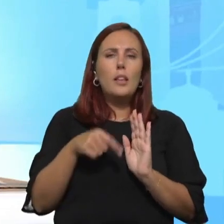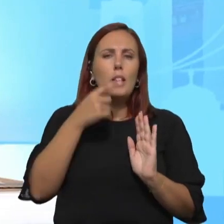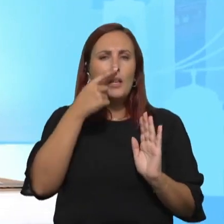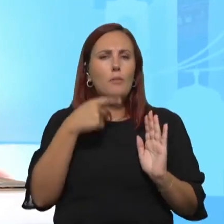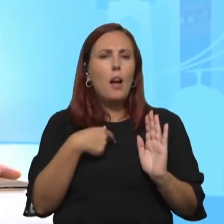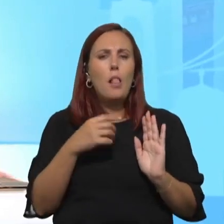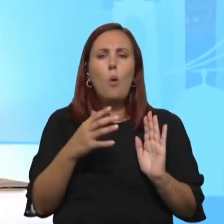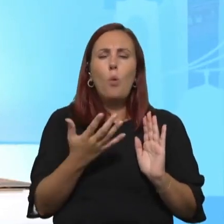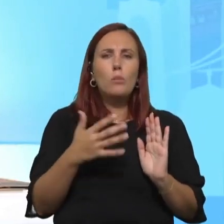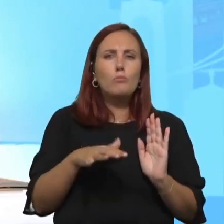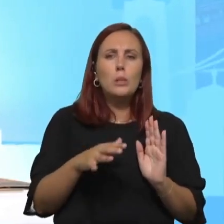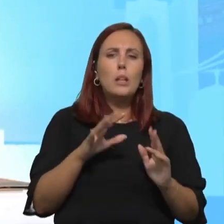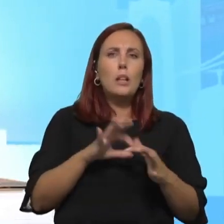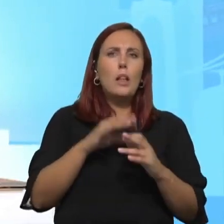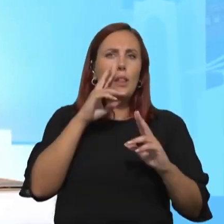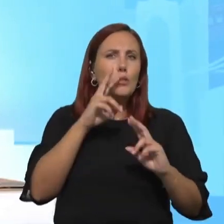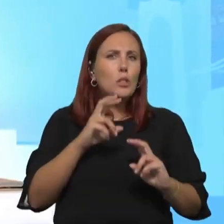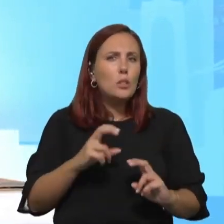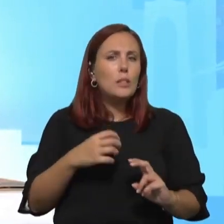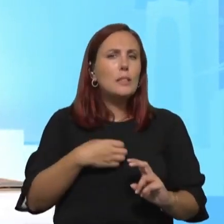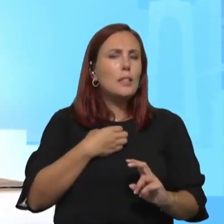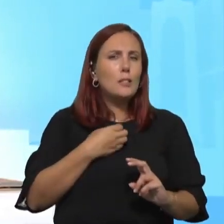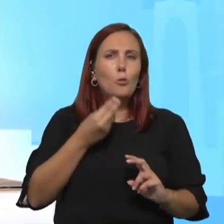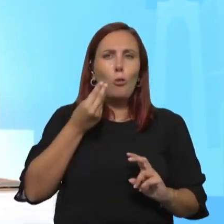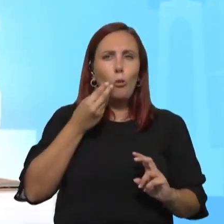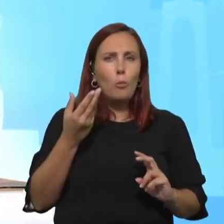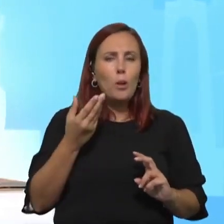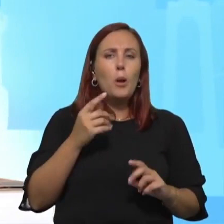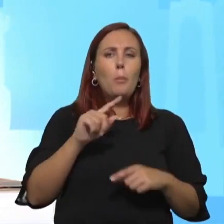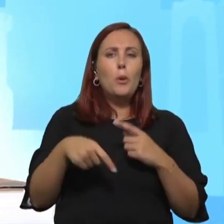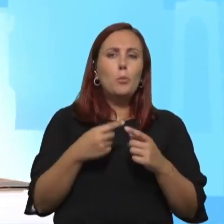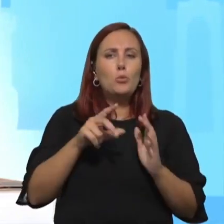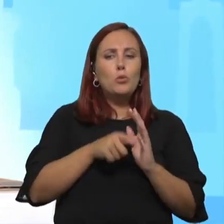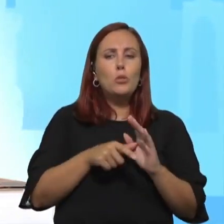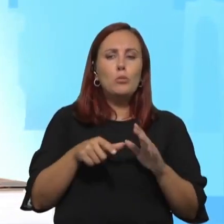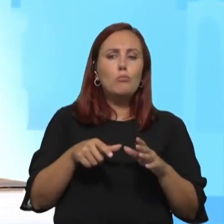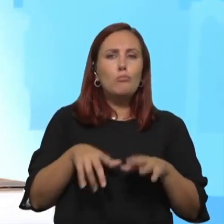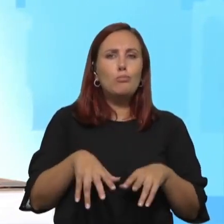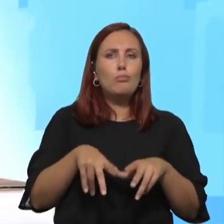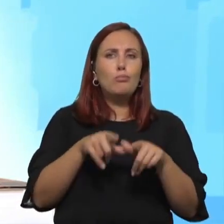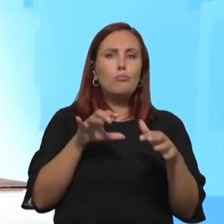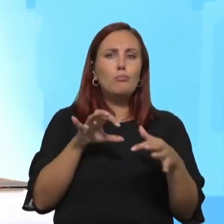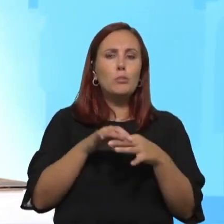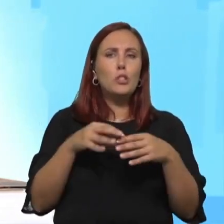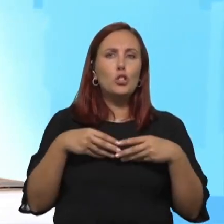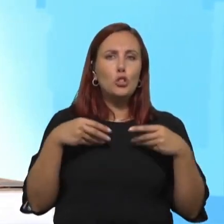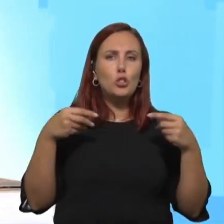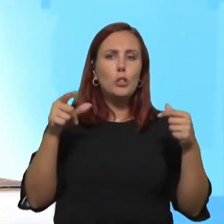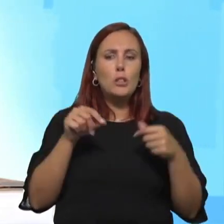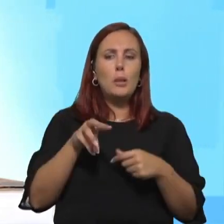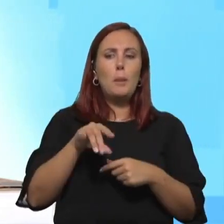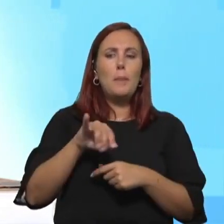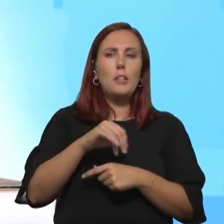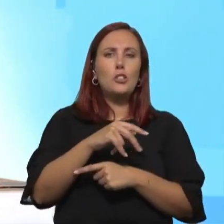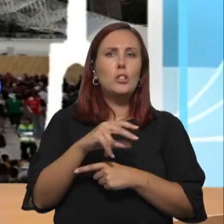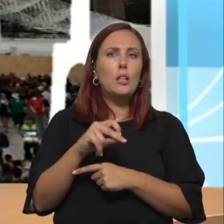contexto da investigação foi sentida para avançar este projeto de estudo sobre a espiritualidade e a mística